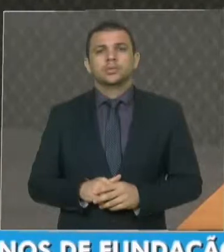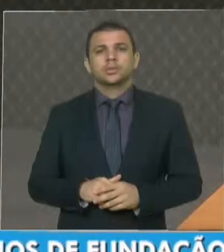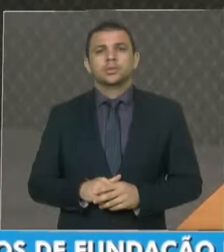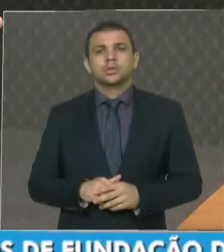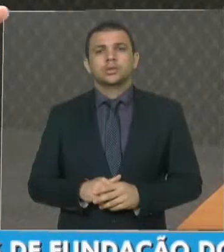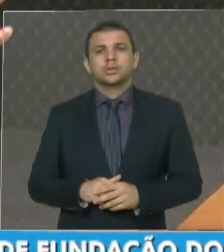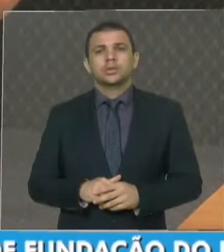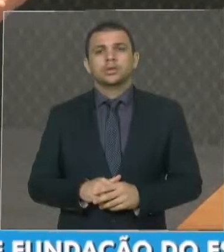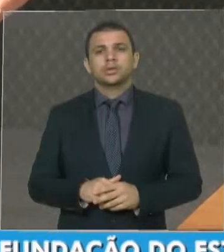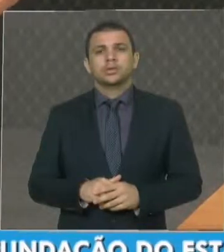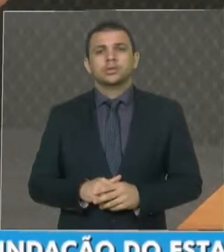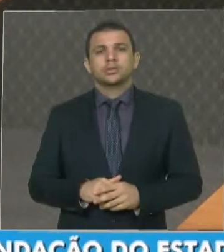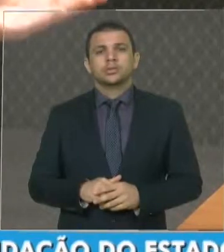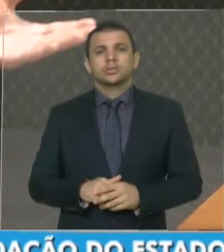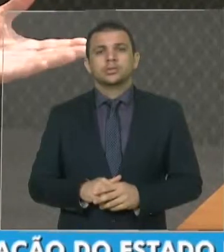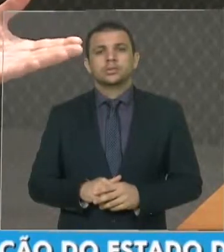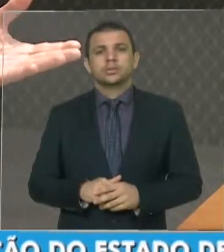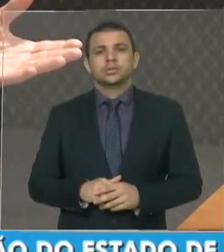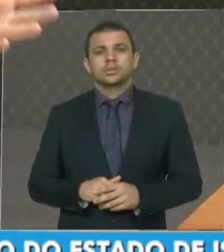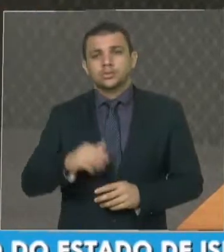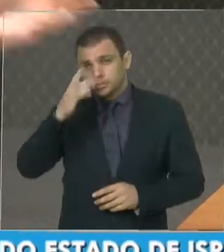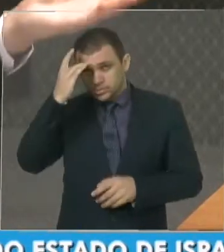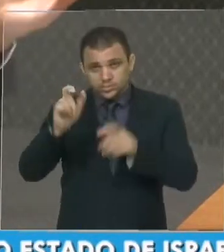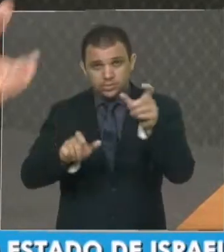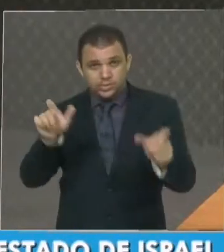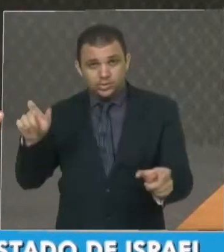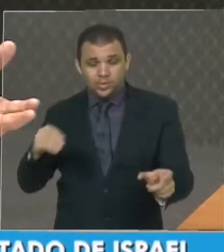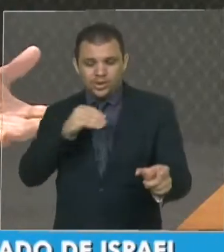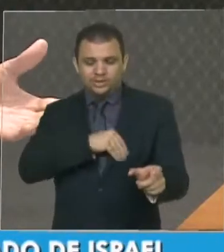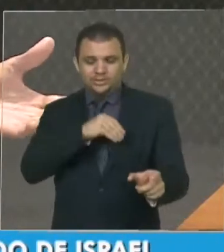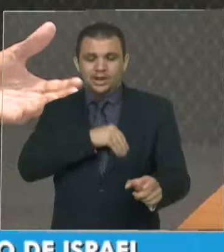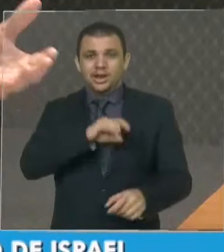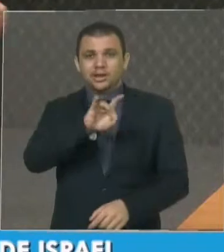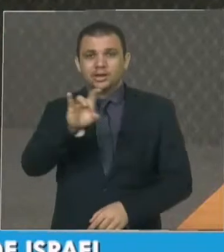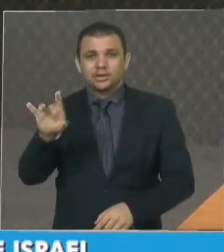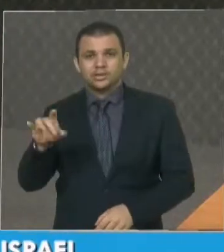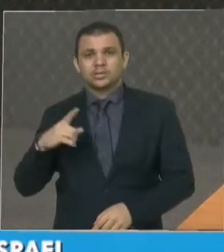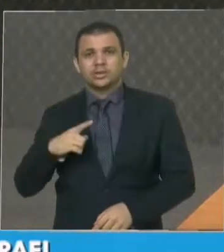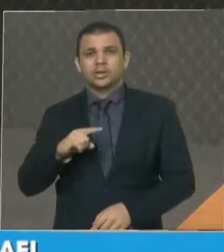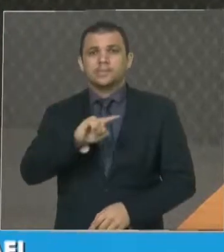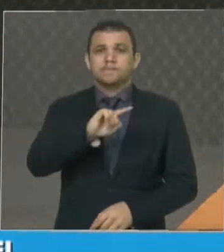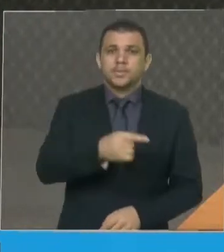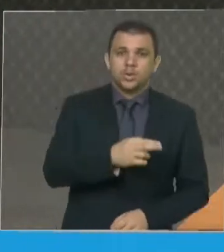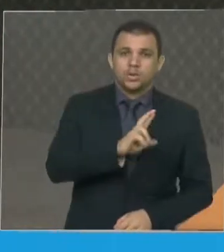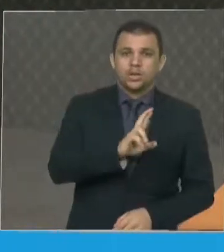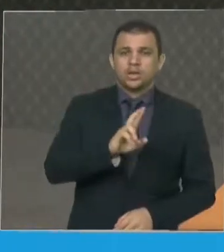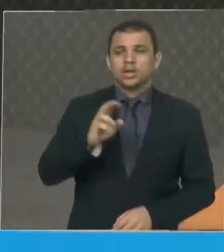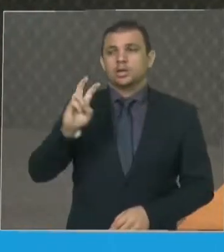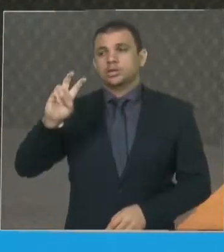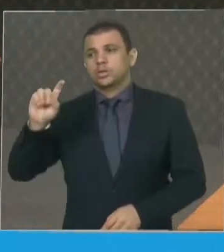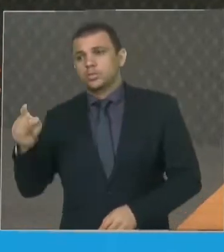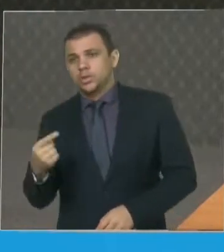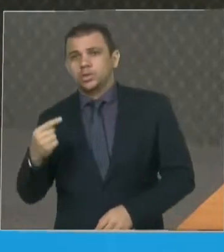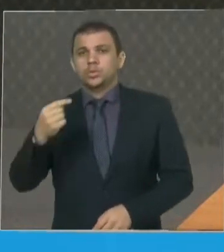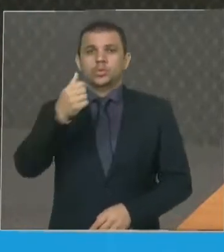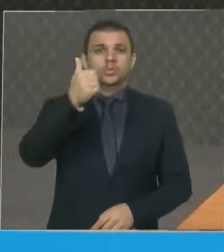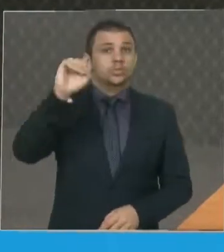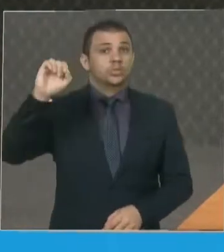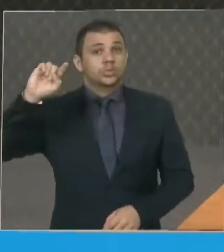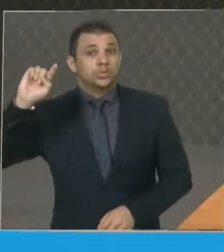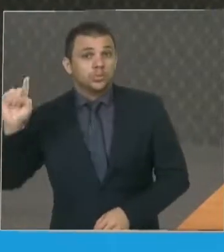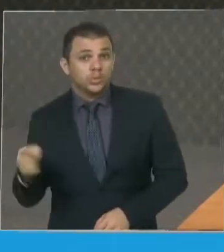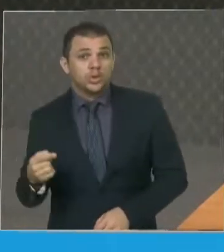pessoas que ganham R$ 1.000 ou R$ 5.000 ou pessoas que ganham R$ 100.000. Quando chega na